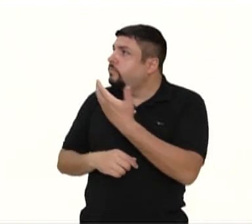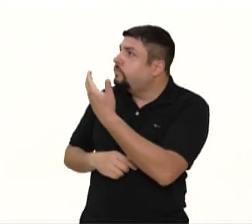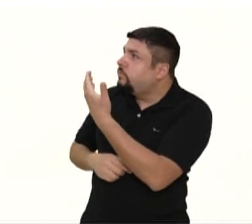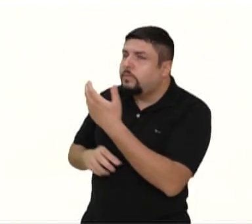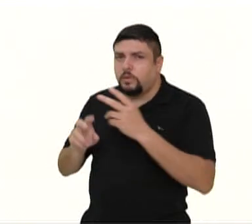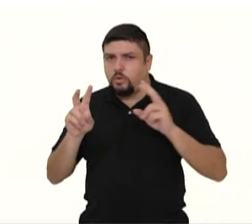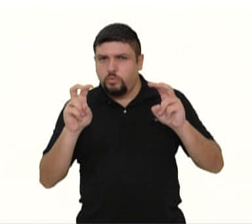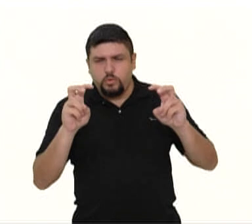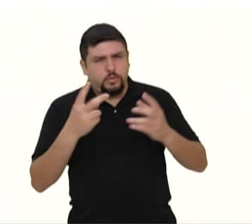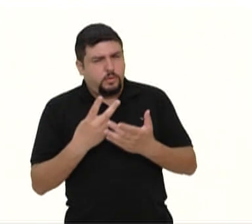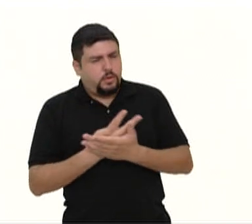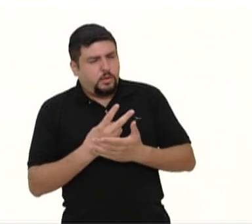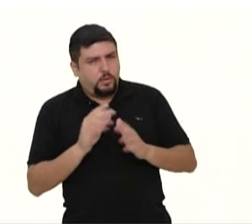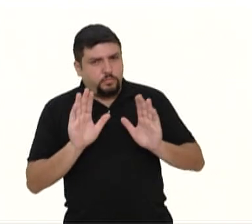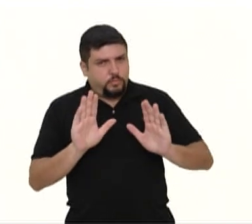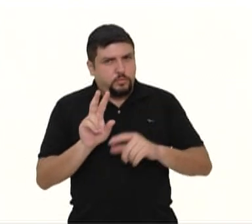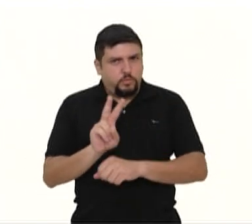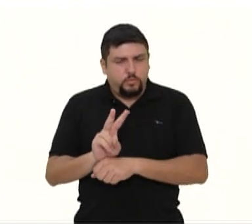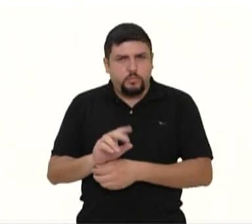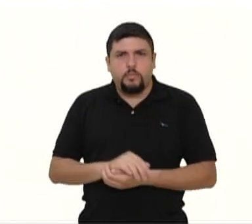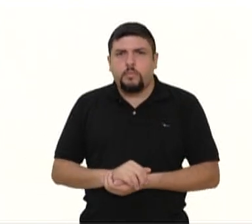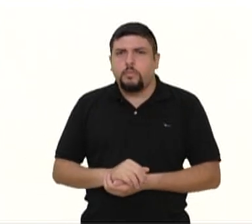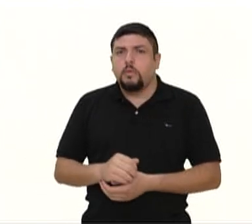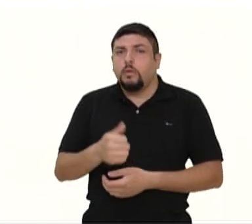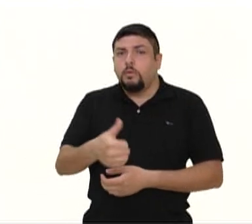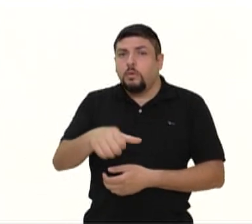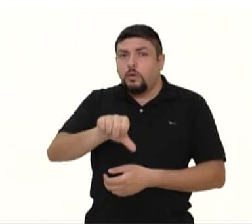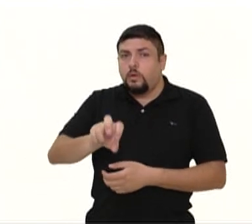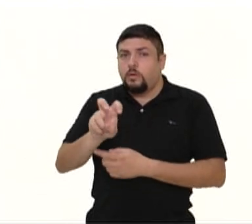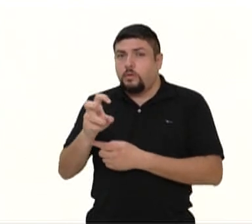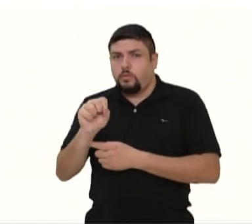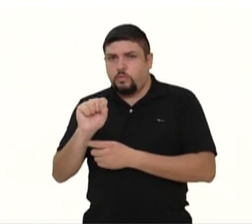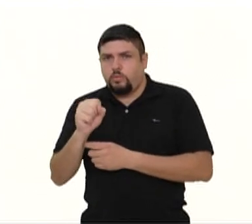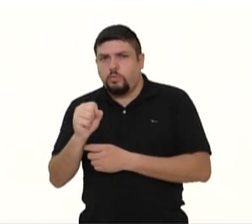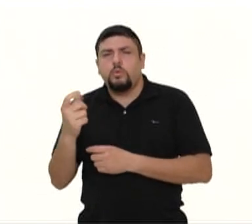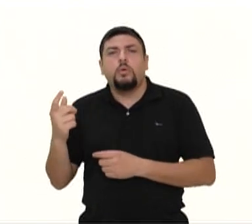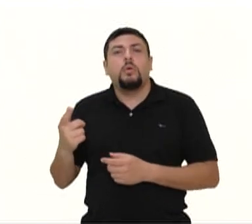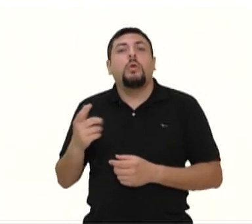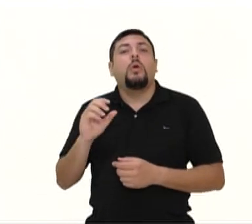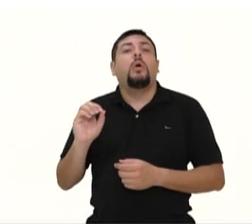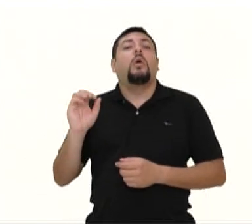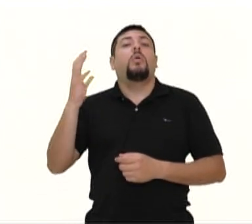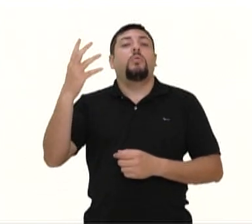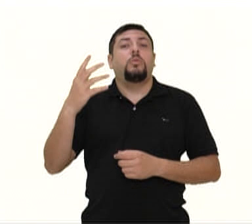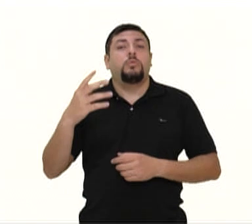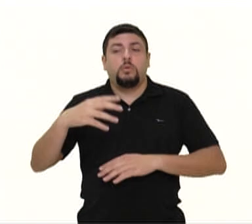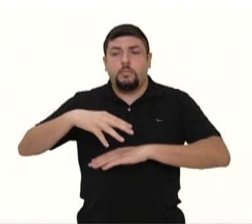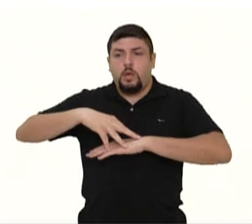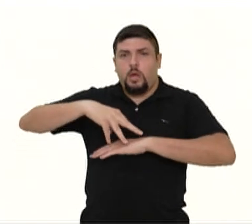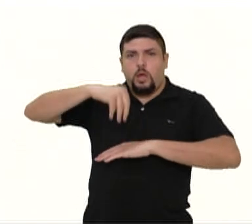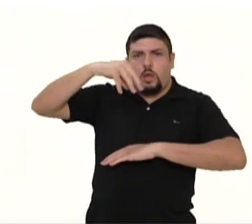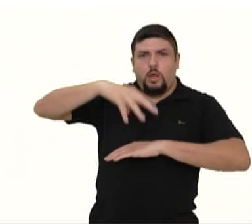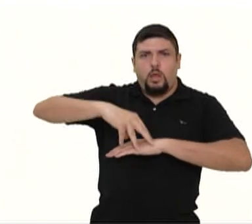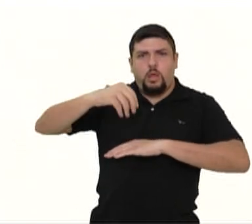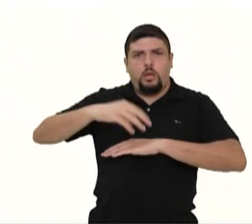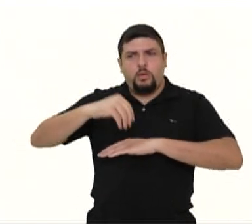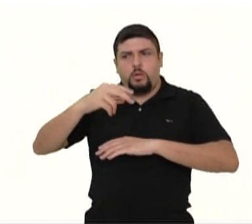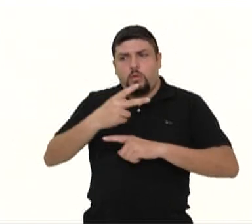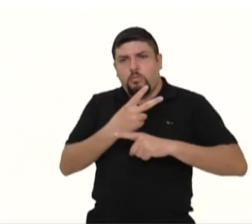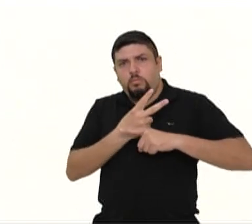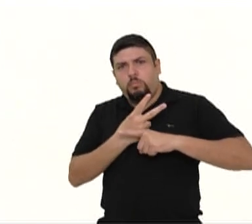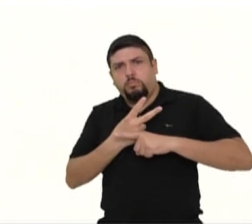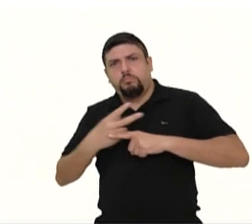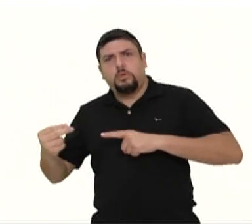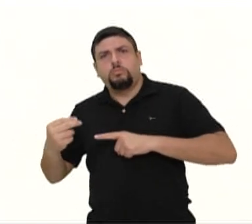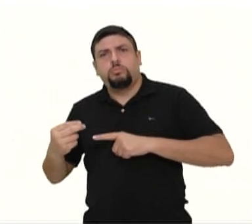tome cuidado. Em 1958, nós, vitoriosos sobre a Suécia, superamos aí esse